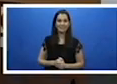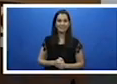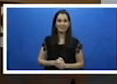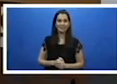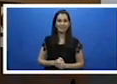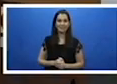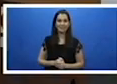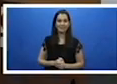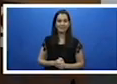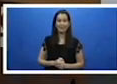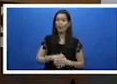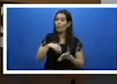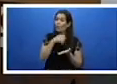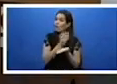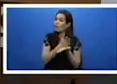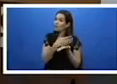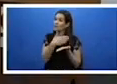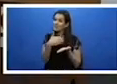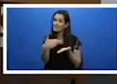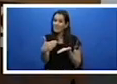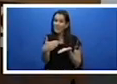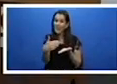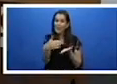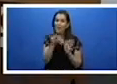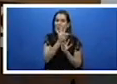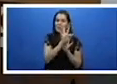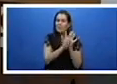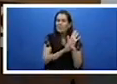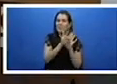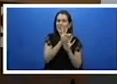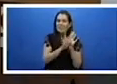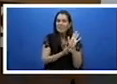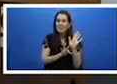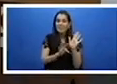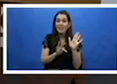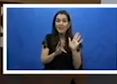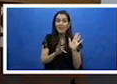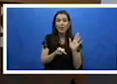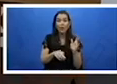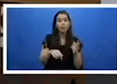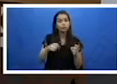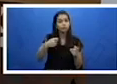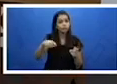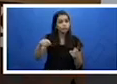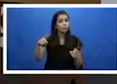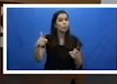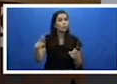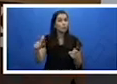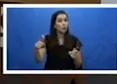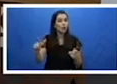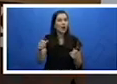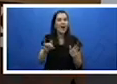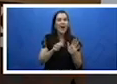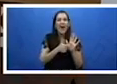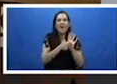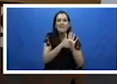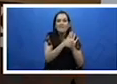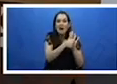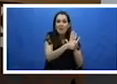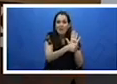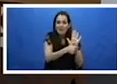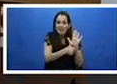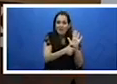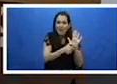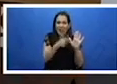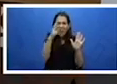Nós vamos começar o nosso textinho, da nossa reescrita da fábula. Vocês lembram o que